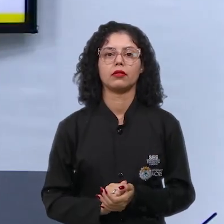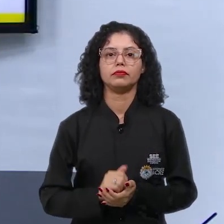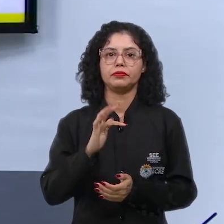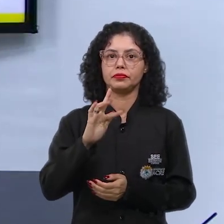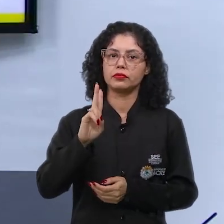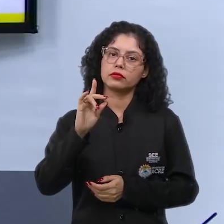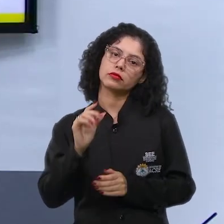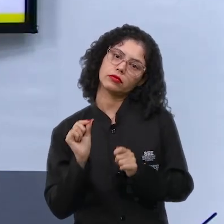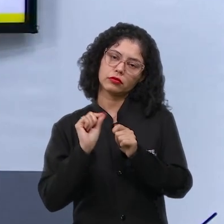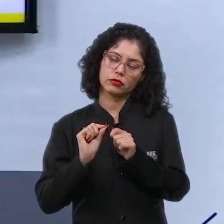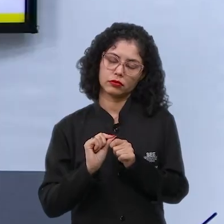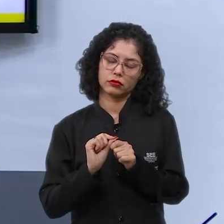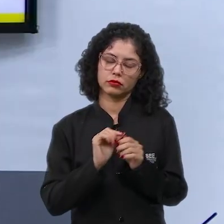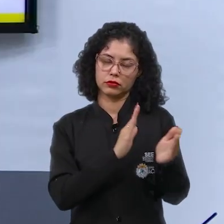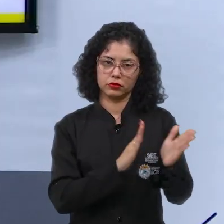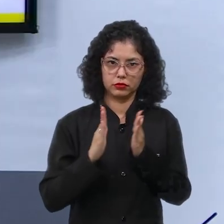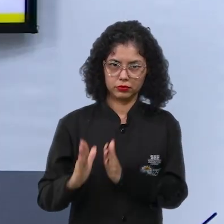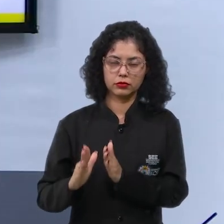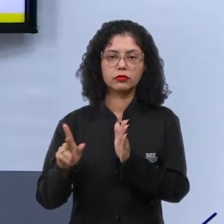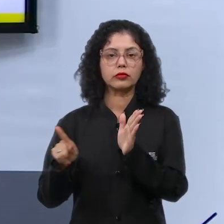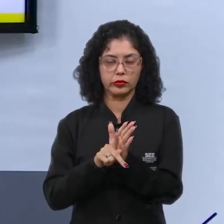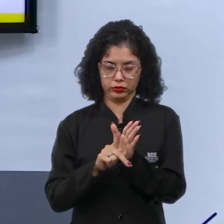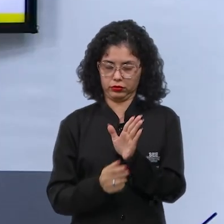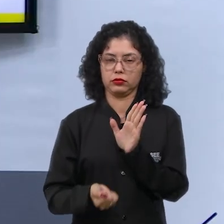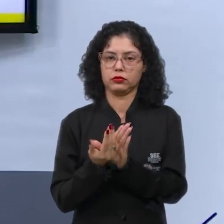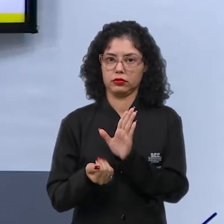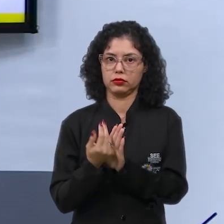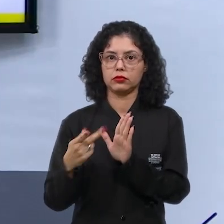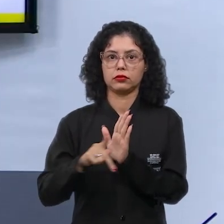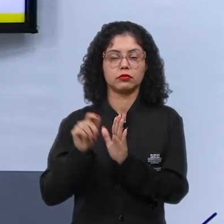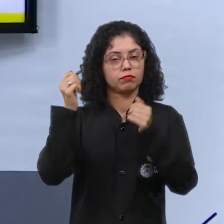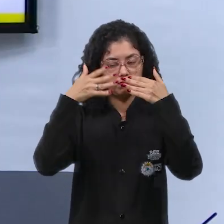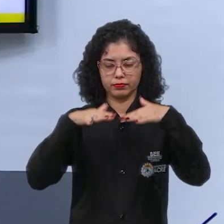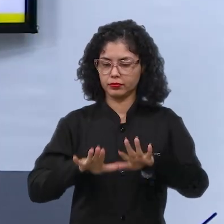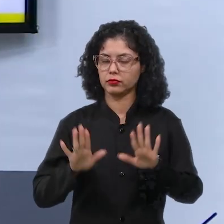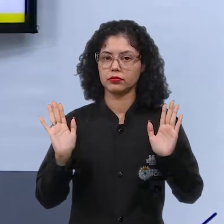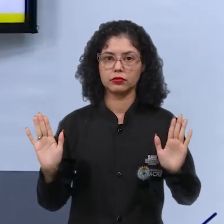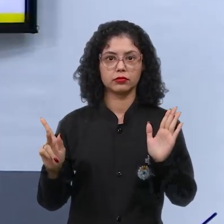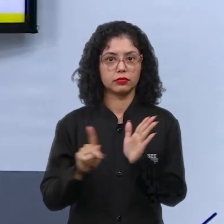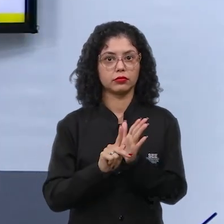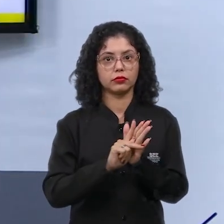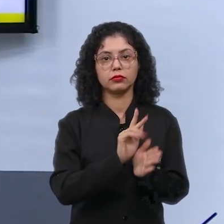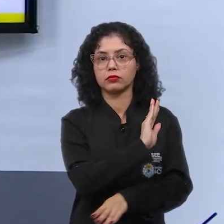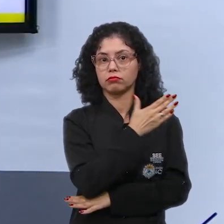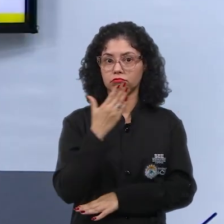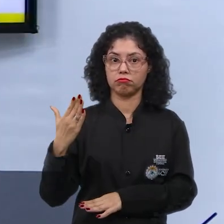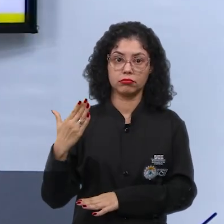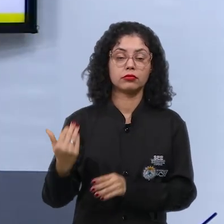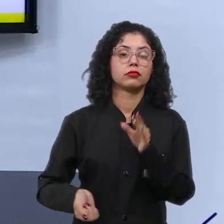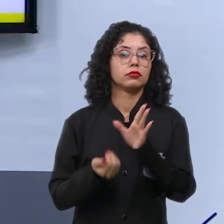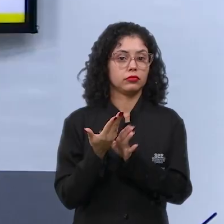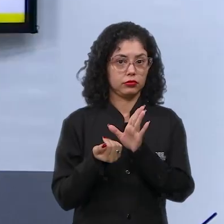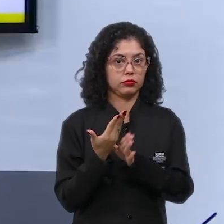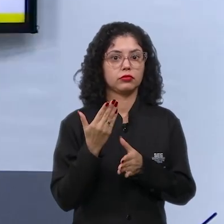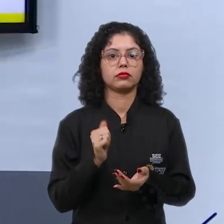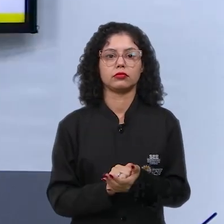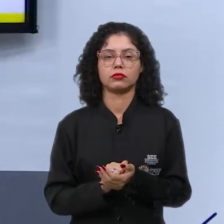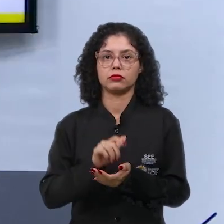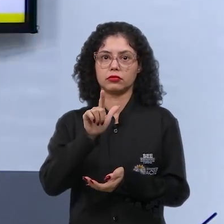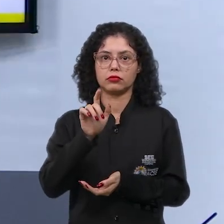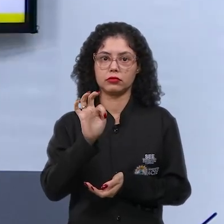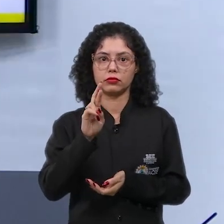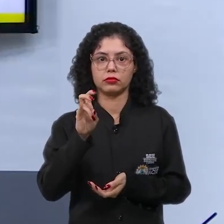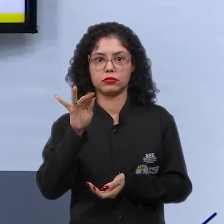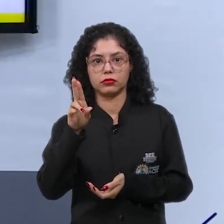fungos, eles fazem né, essas atividades naturalmente. É da natureza delas produzir antibiótico.